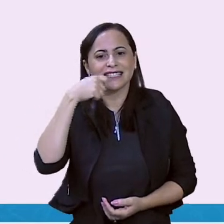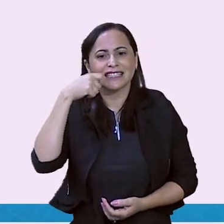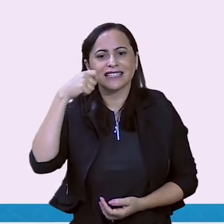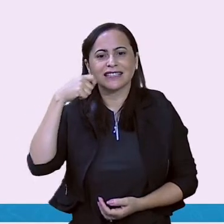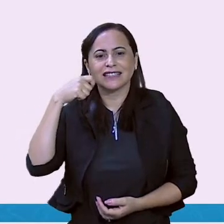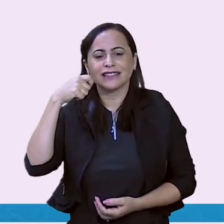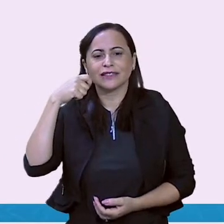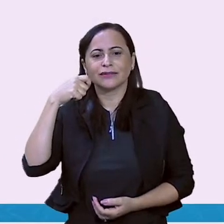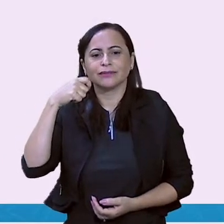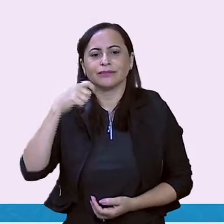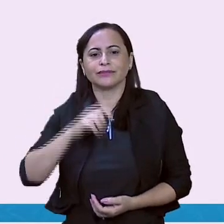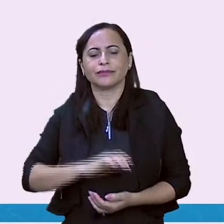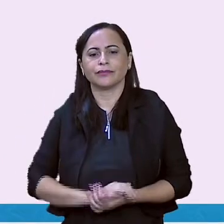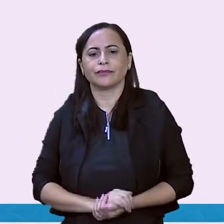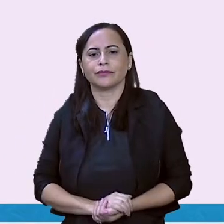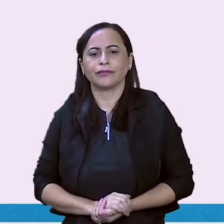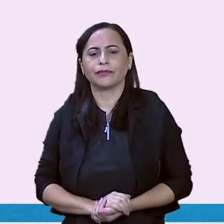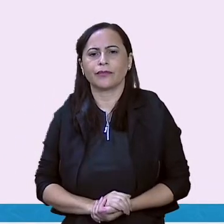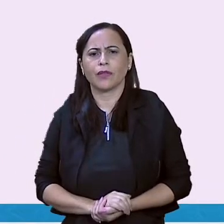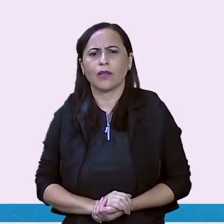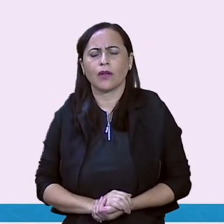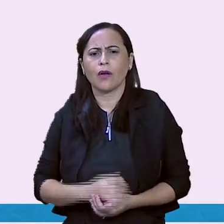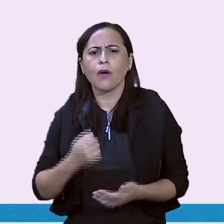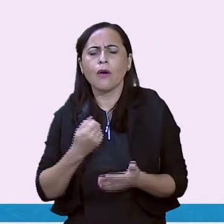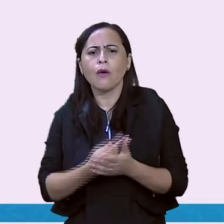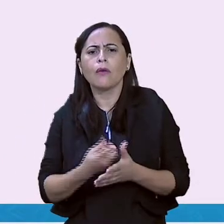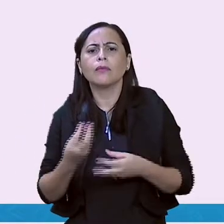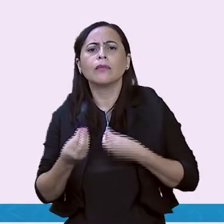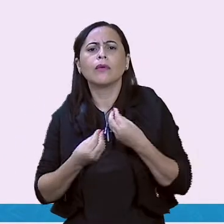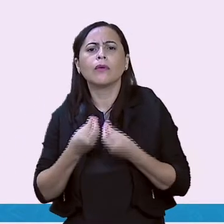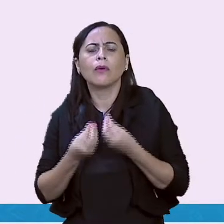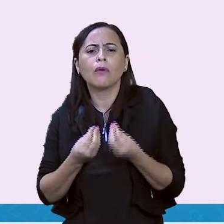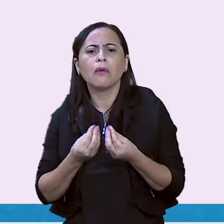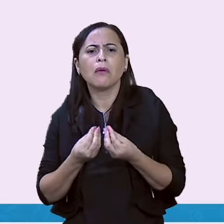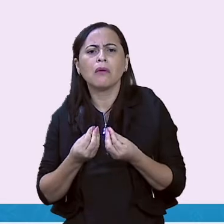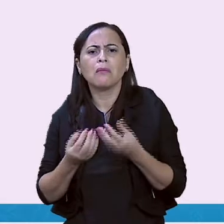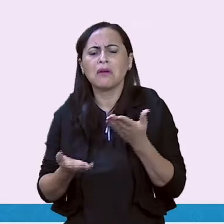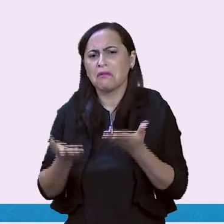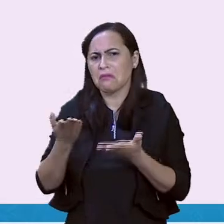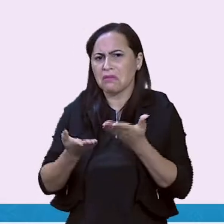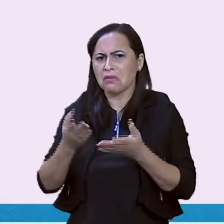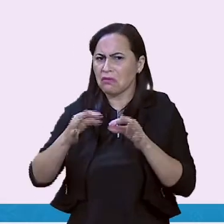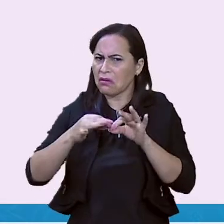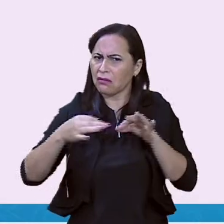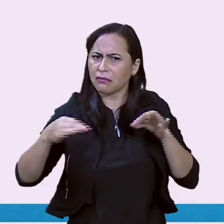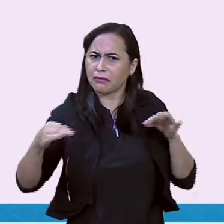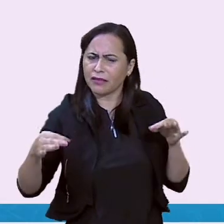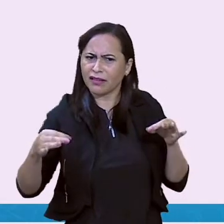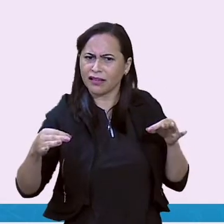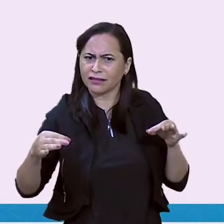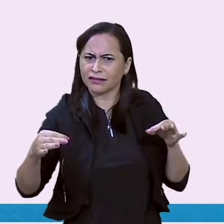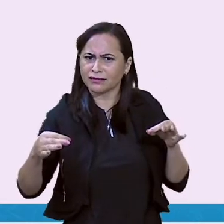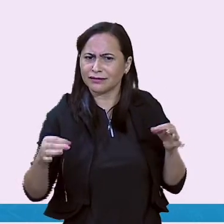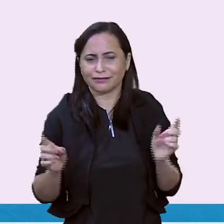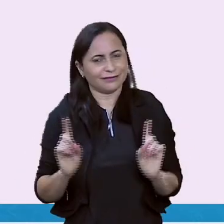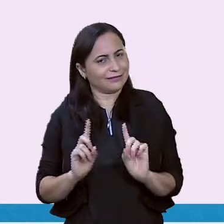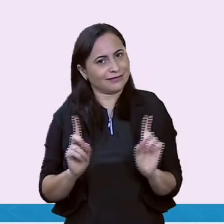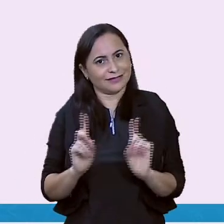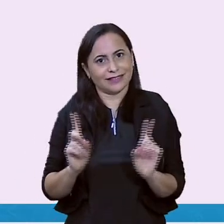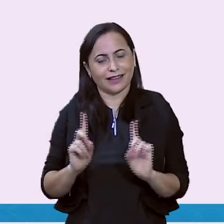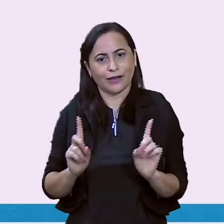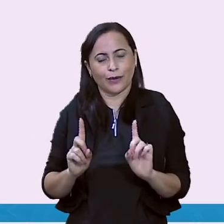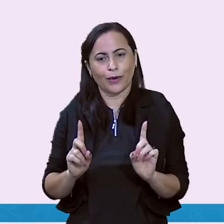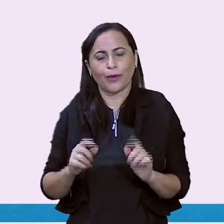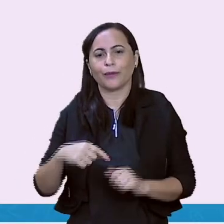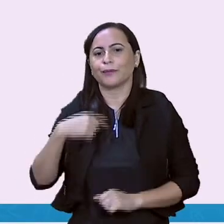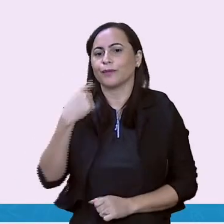aqui, ó, escova de dente. Você vai comprar escova de dente, é por quilo, metro? Ah, professora, lógico que não, eu compro